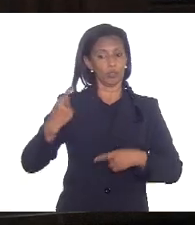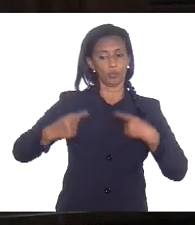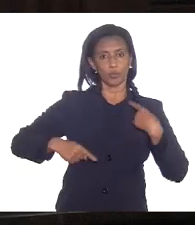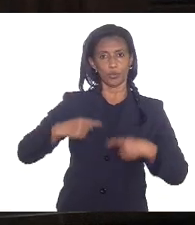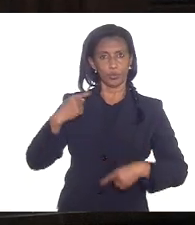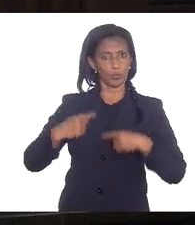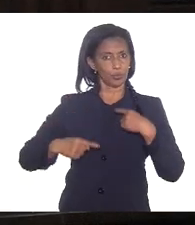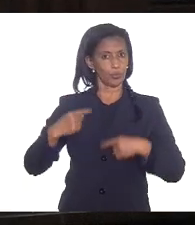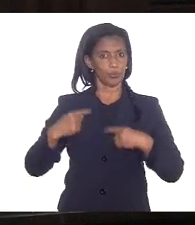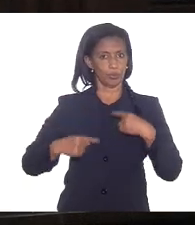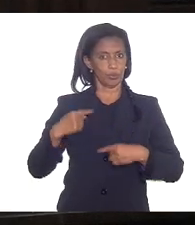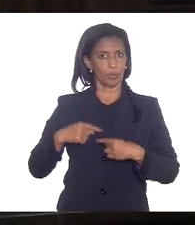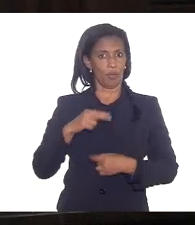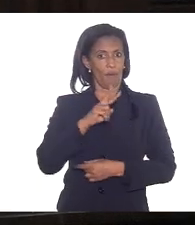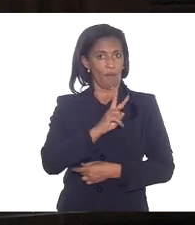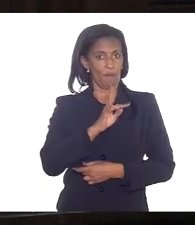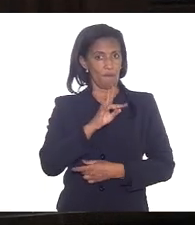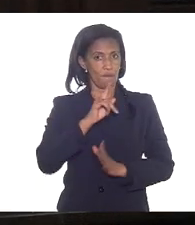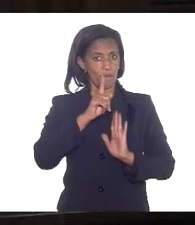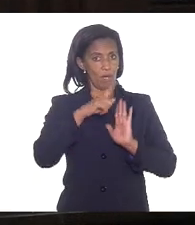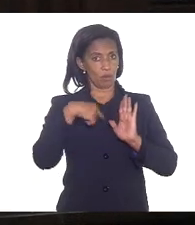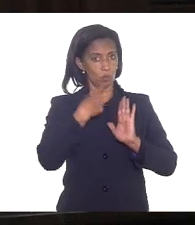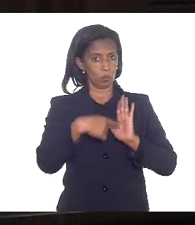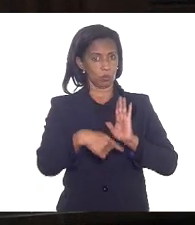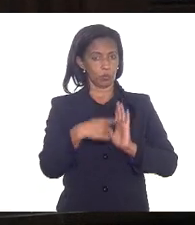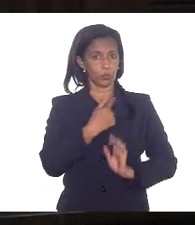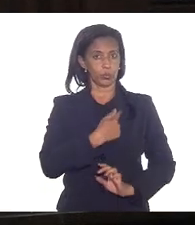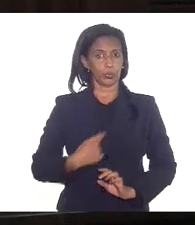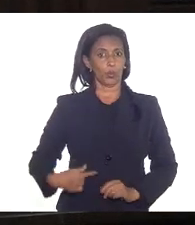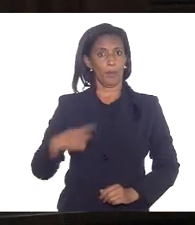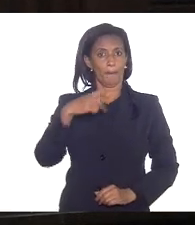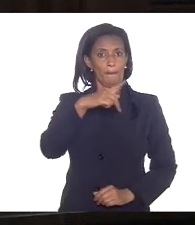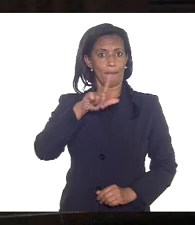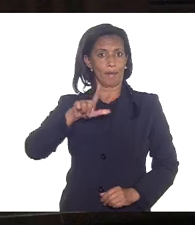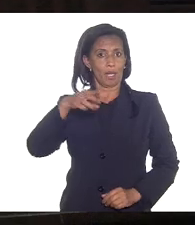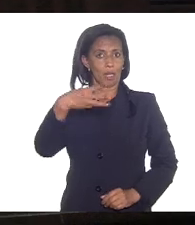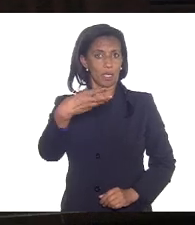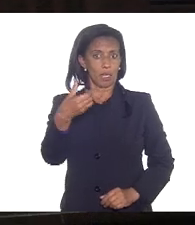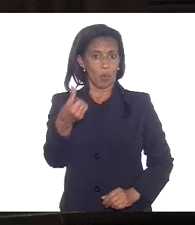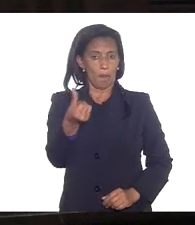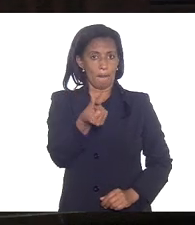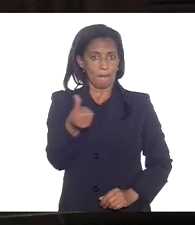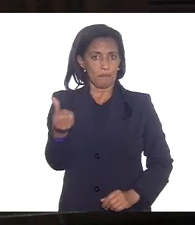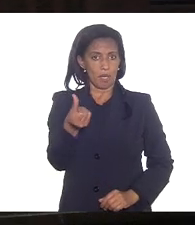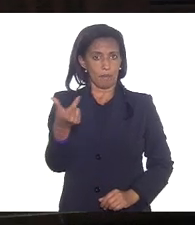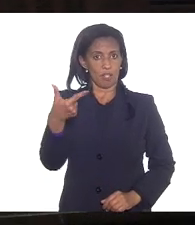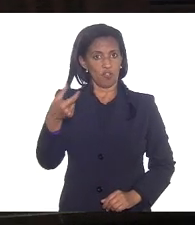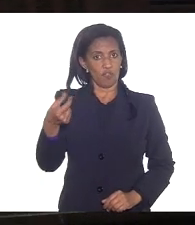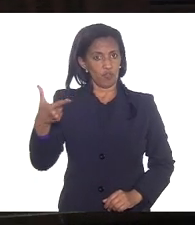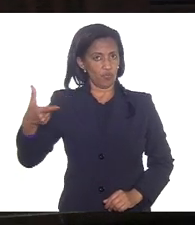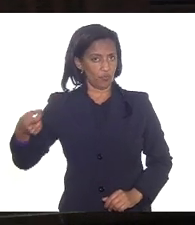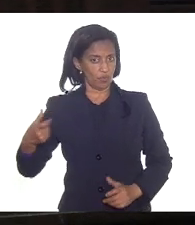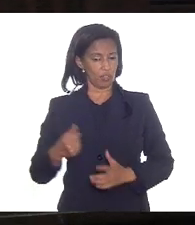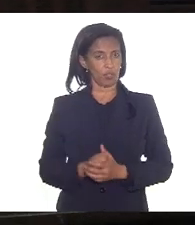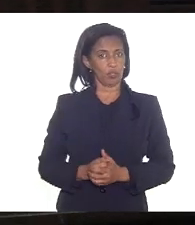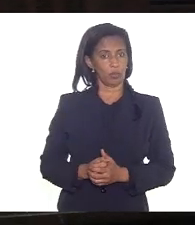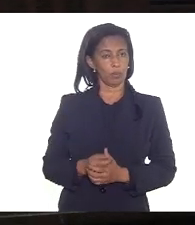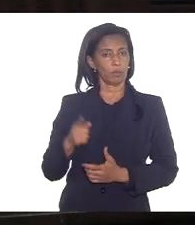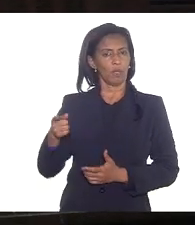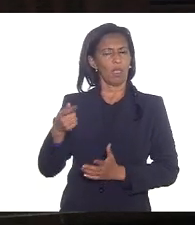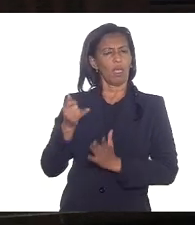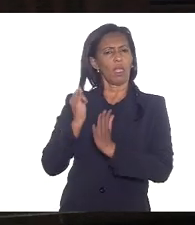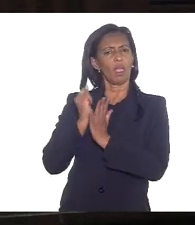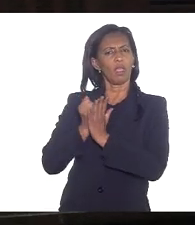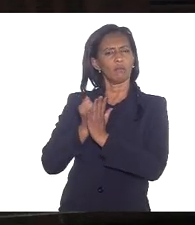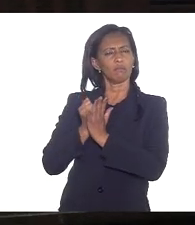discutindo o veto do governo ao PL 3166 de 2020 que estima